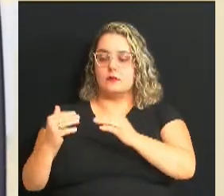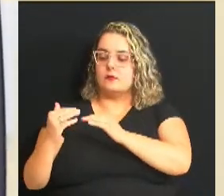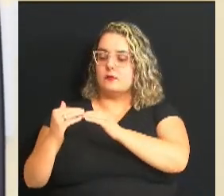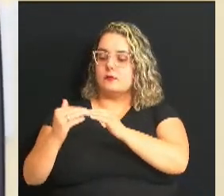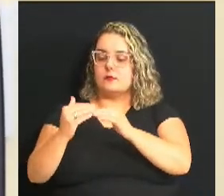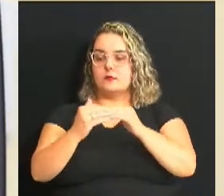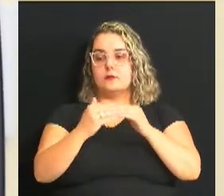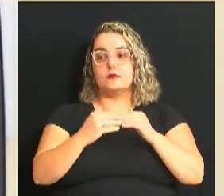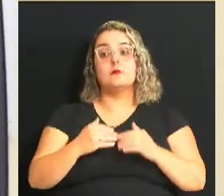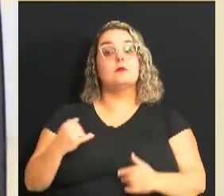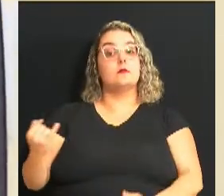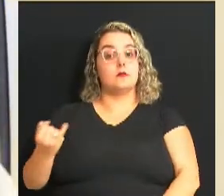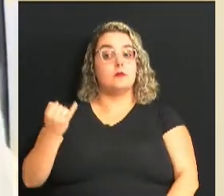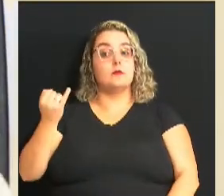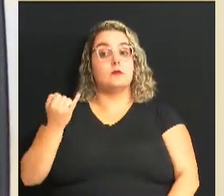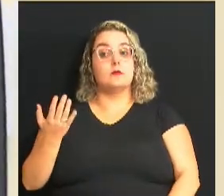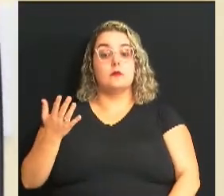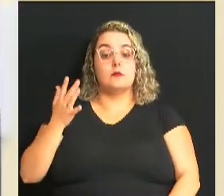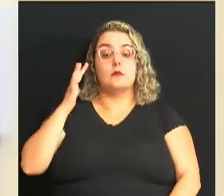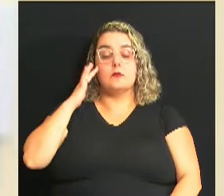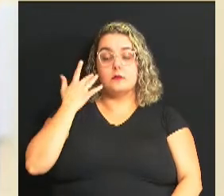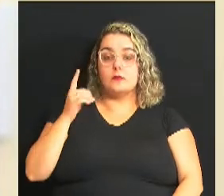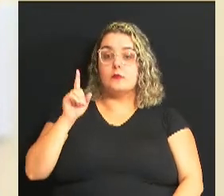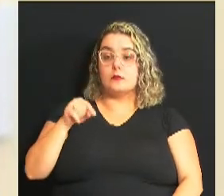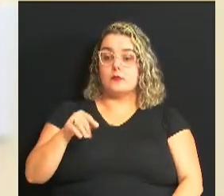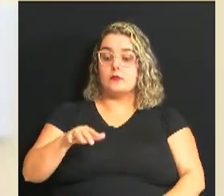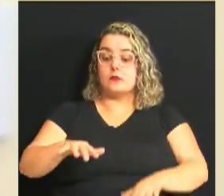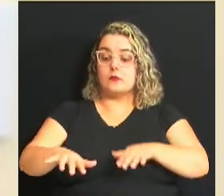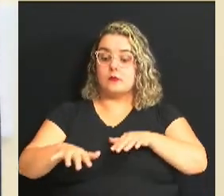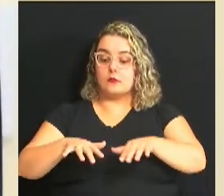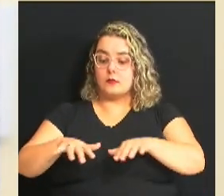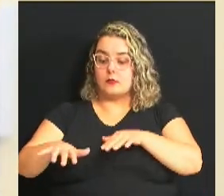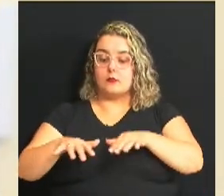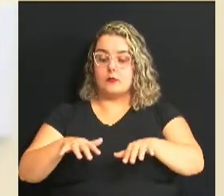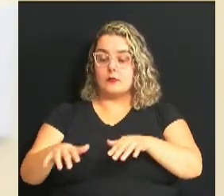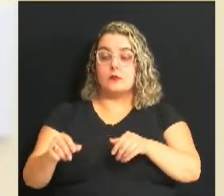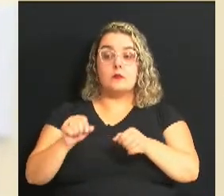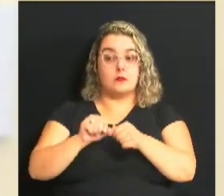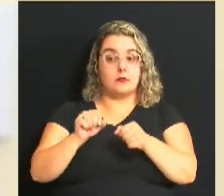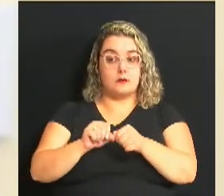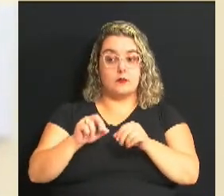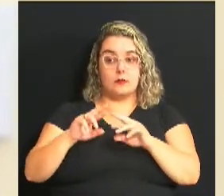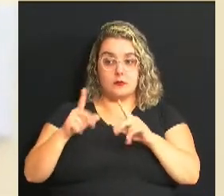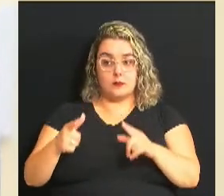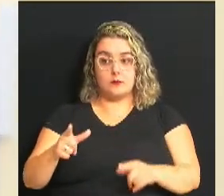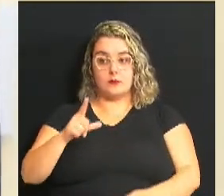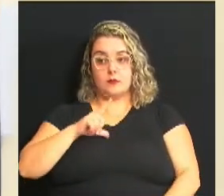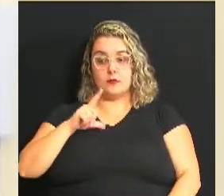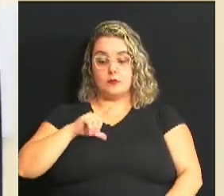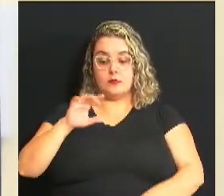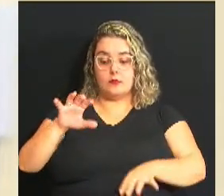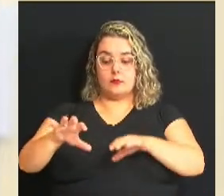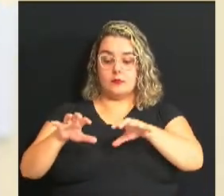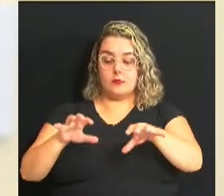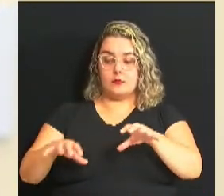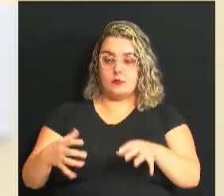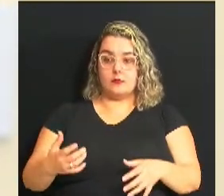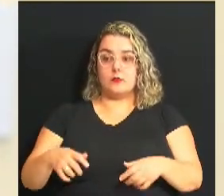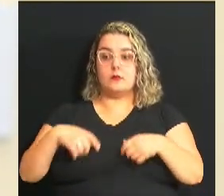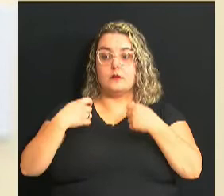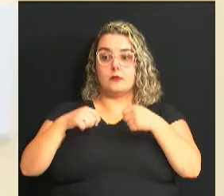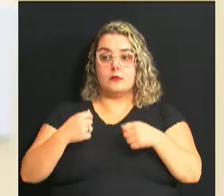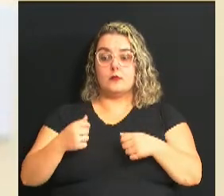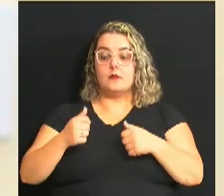muito importante. E eu acho que isso é o grande movimento que faz a diferença, a gente ter esse mapeamento. Isso é uma coisa que a gente tem